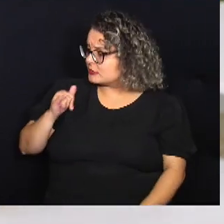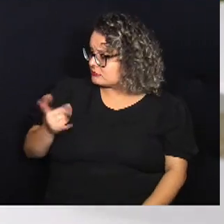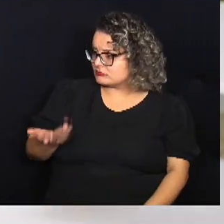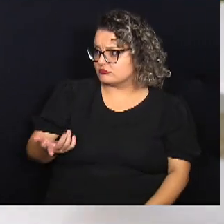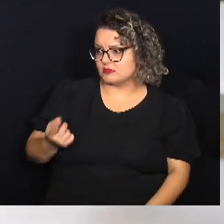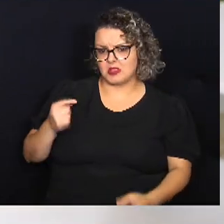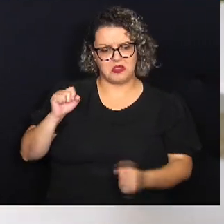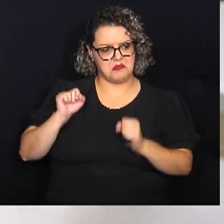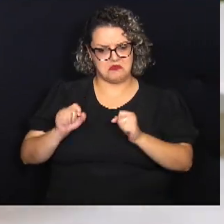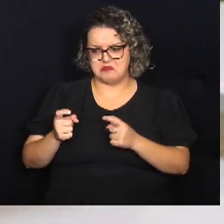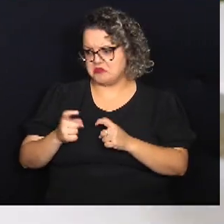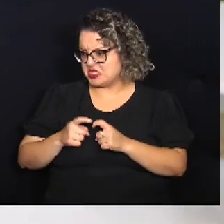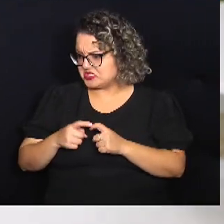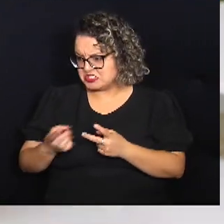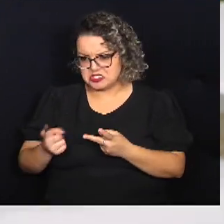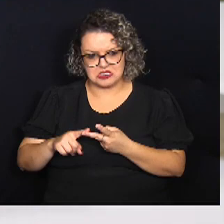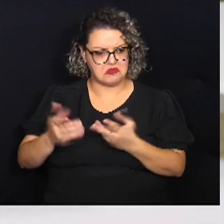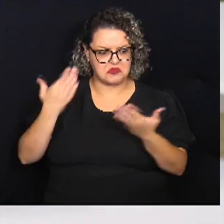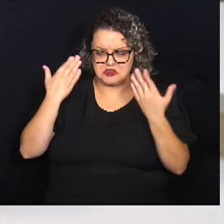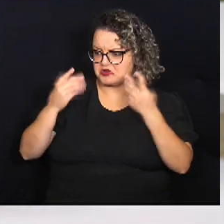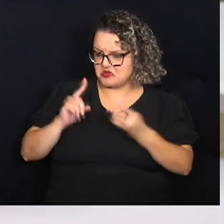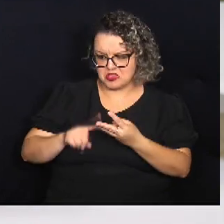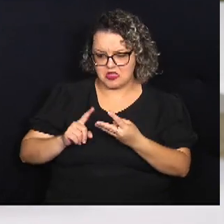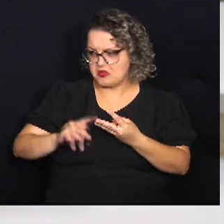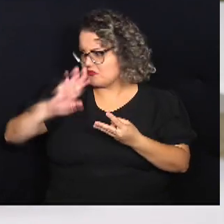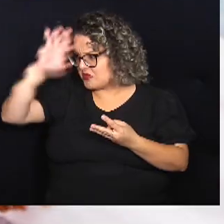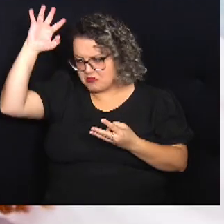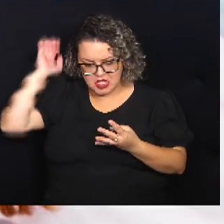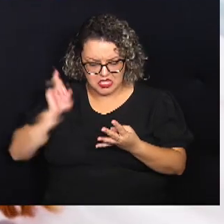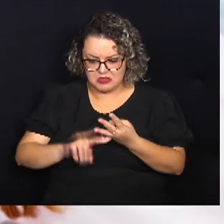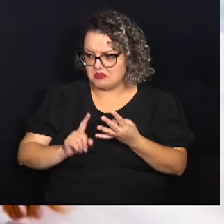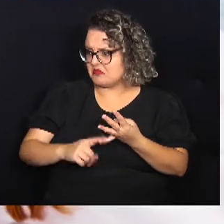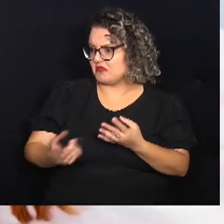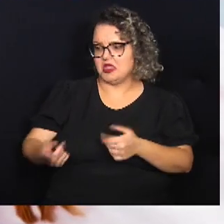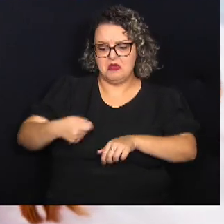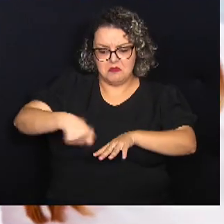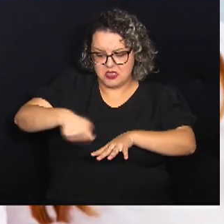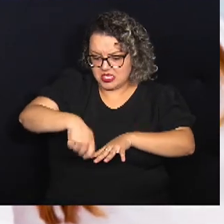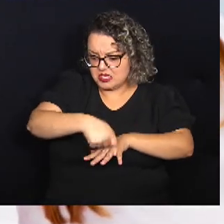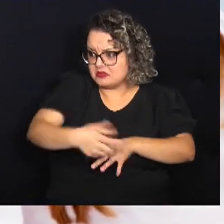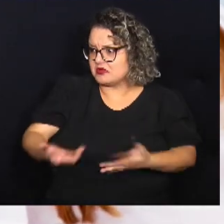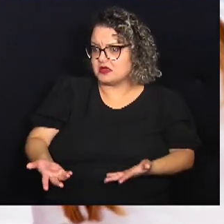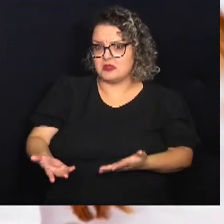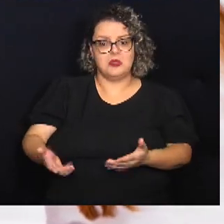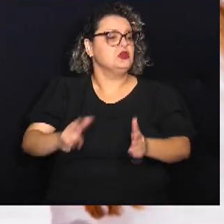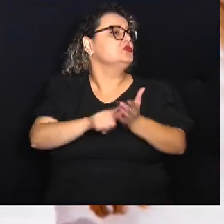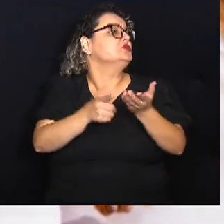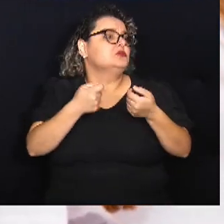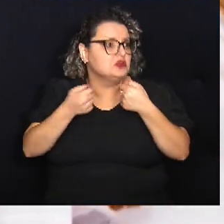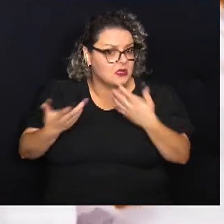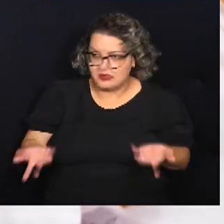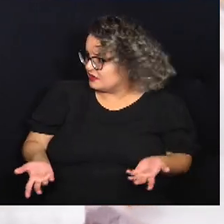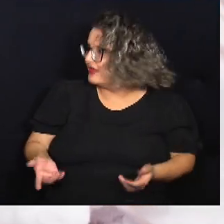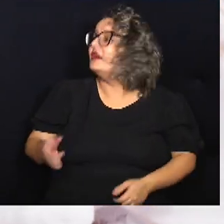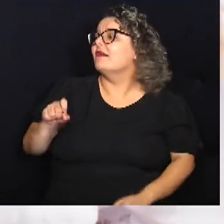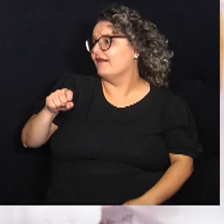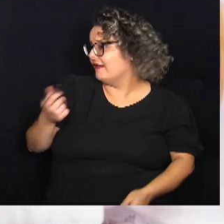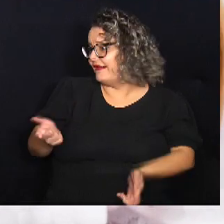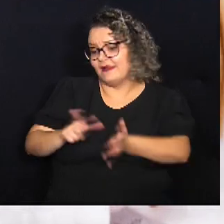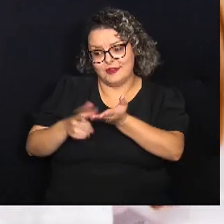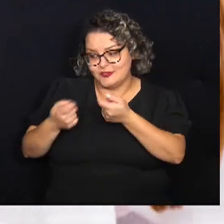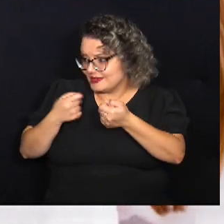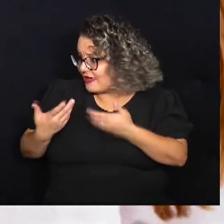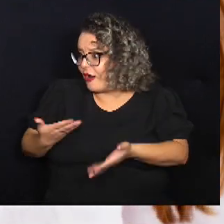fazer medicina, psicologia, você pode ser bombeira, você pode ser manicure, jornalismo, jornalista, você pode ser qualquer